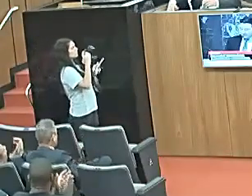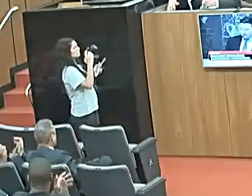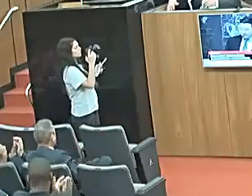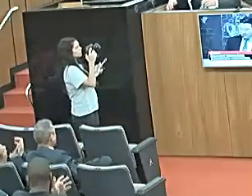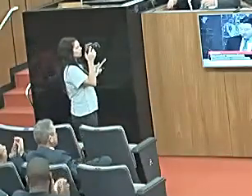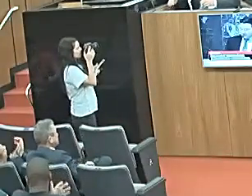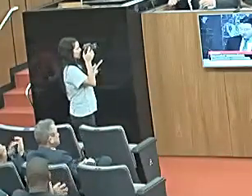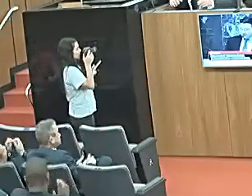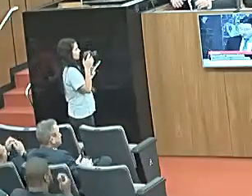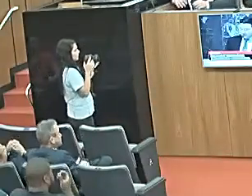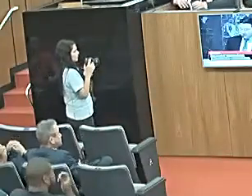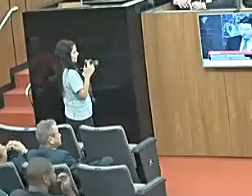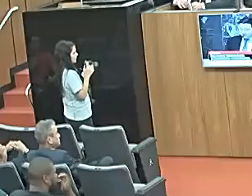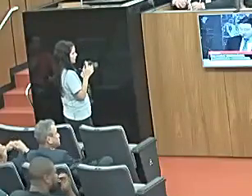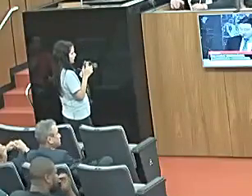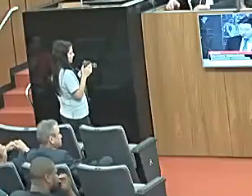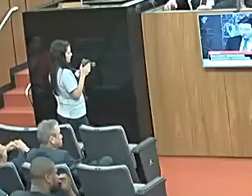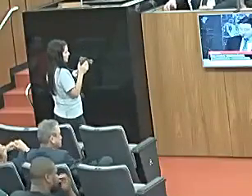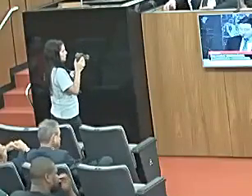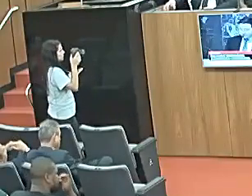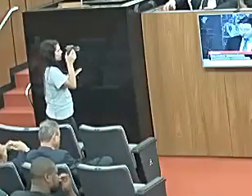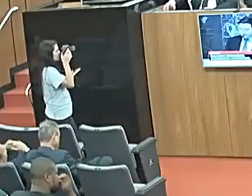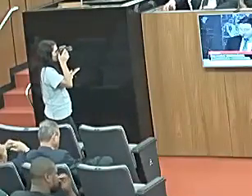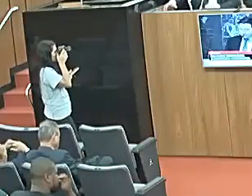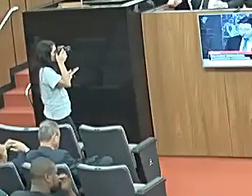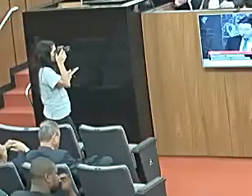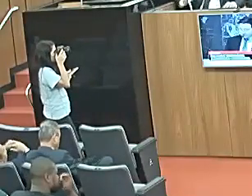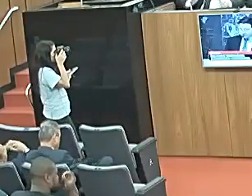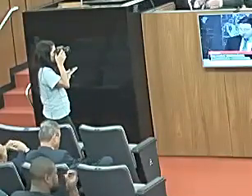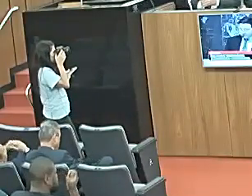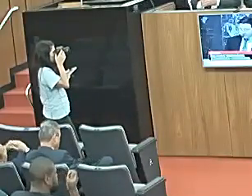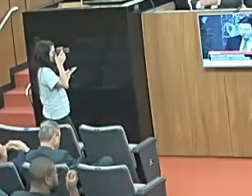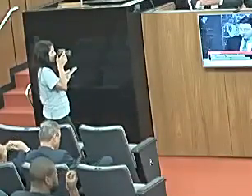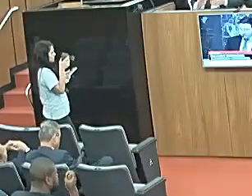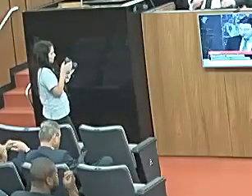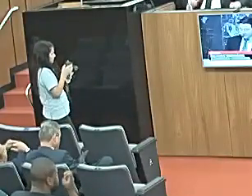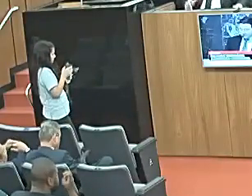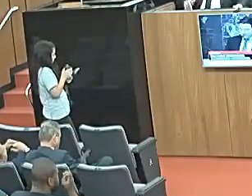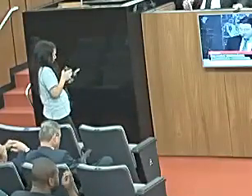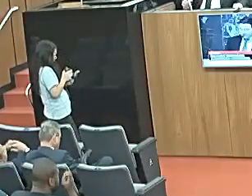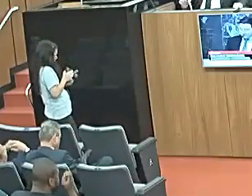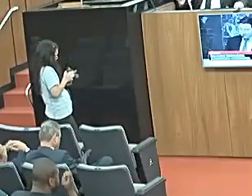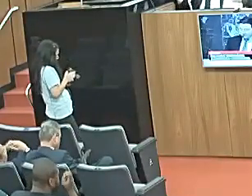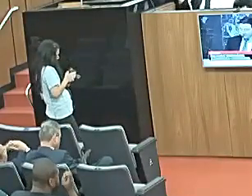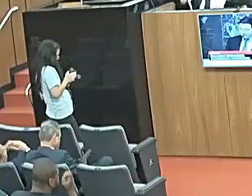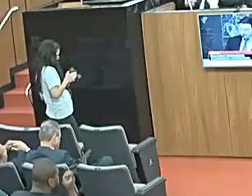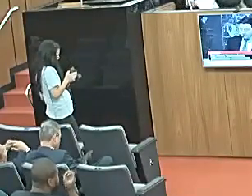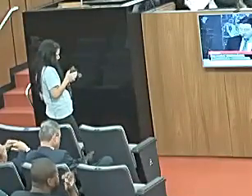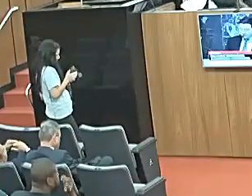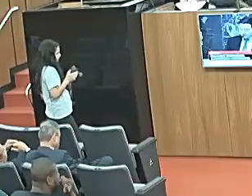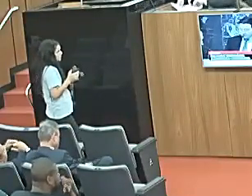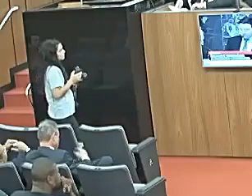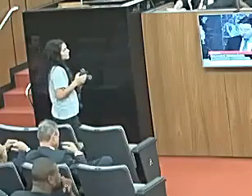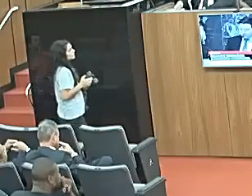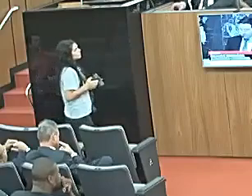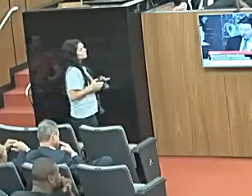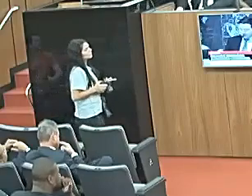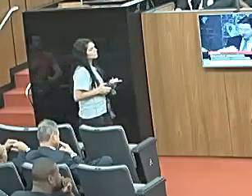primeira roupa e agora melhorou cerveja' ficar atento e agradeço